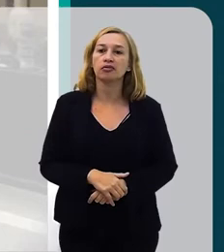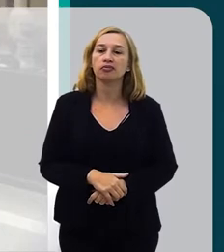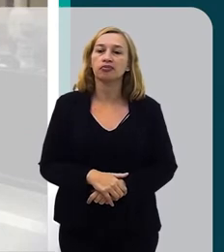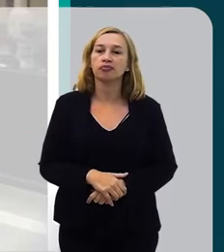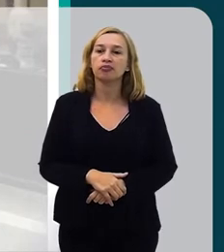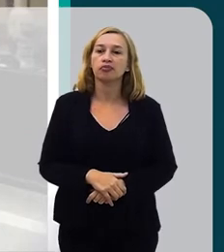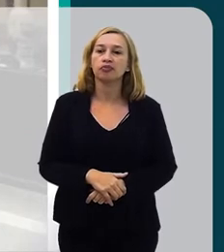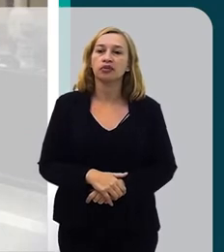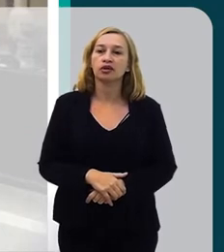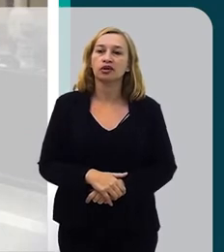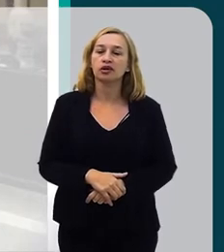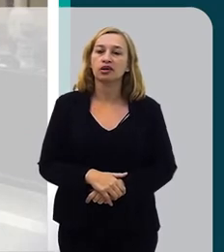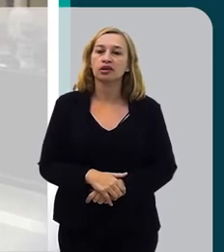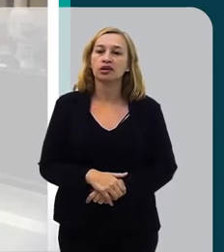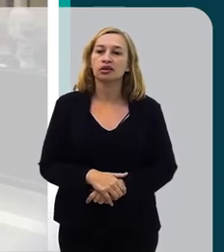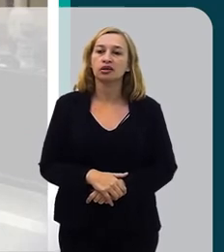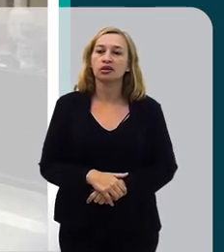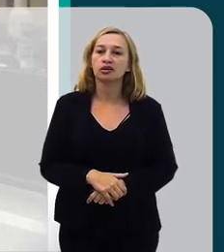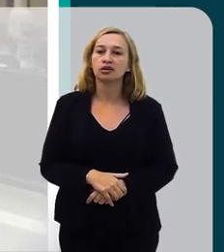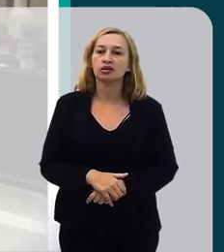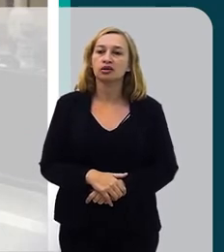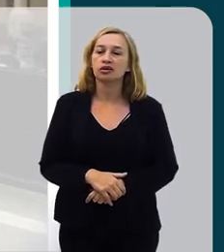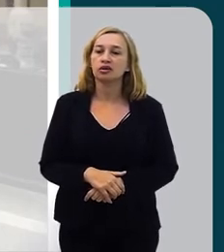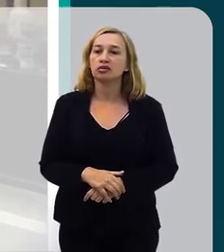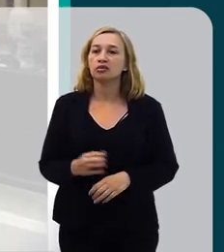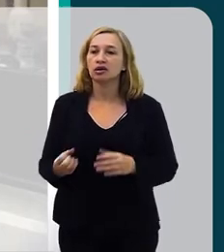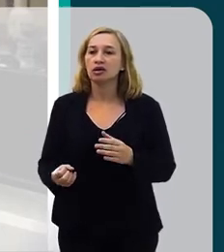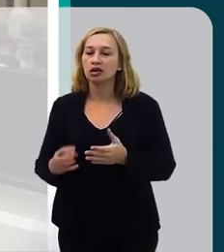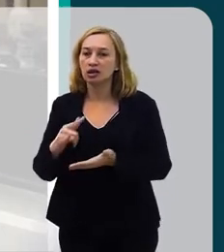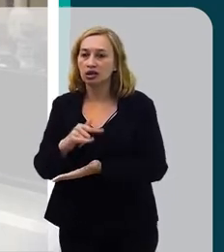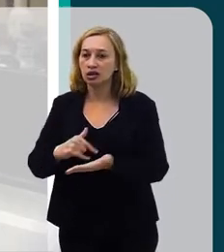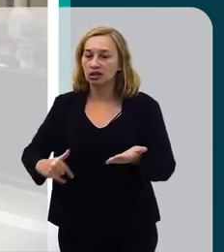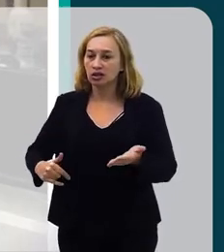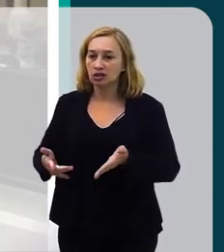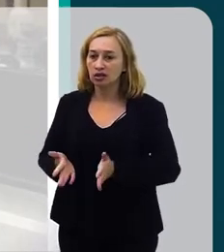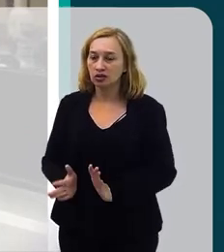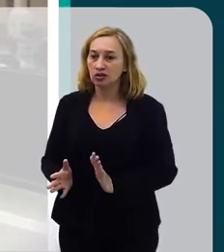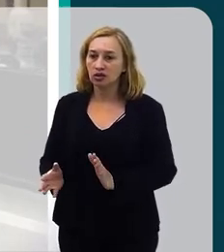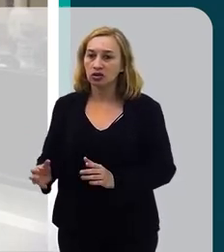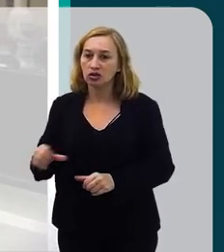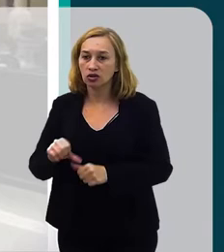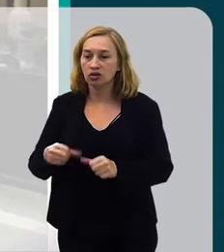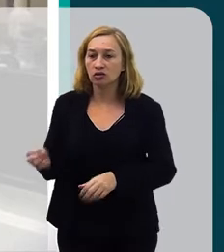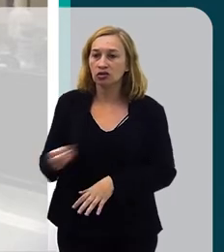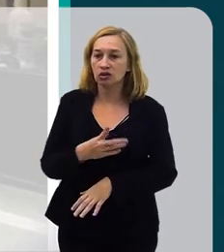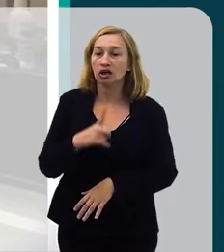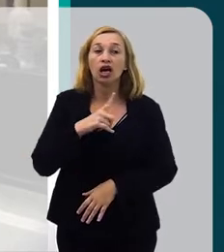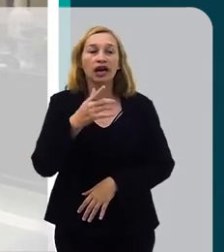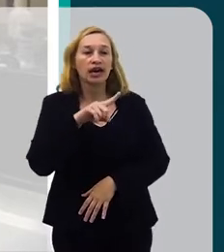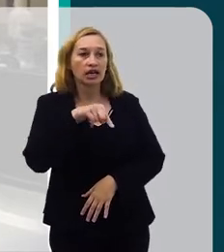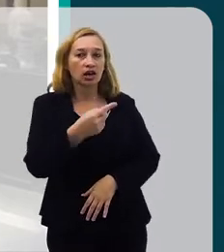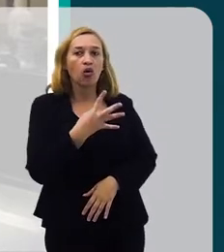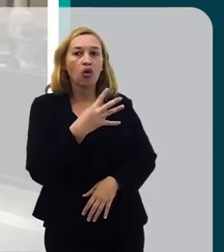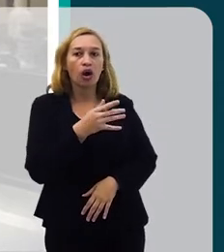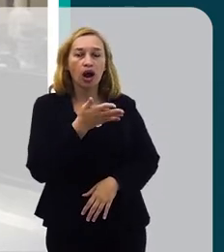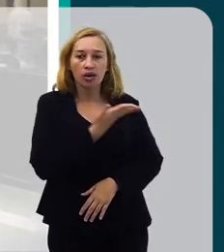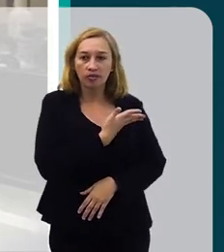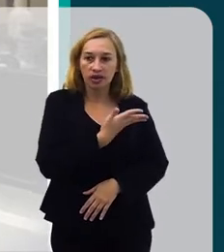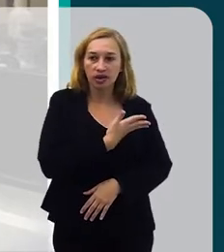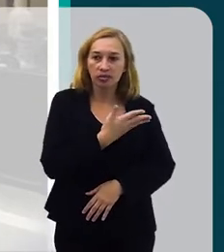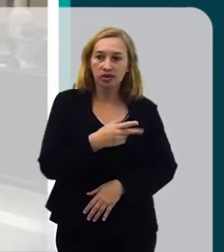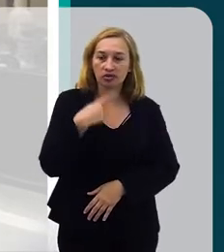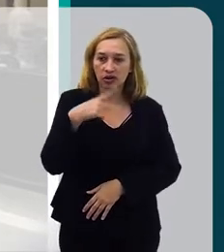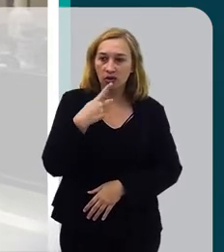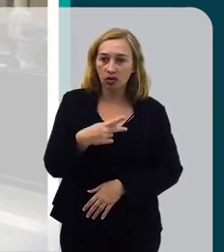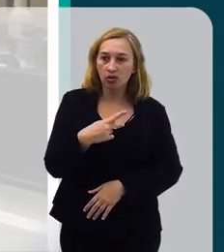ambiente para tirar essas certidões. Por exemplo, outro dia, uma conhecida minha